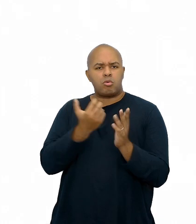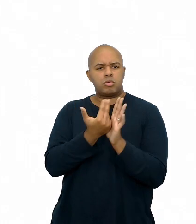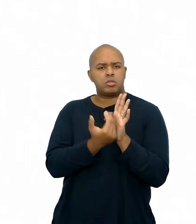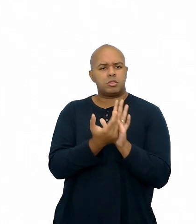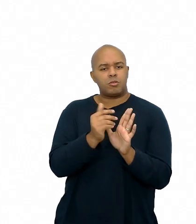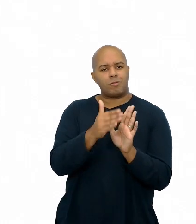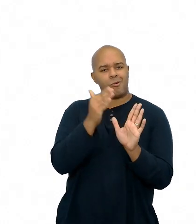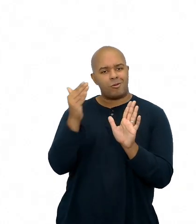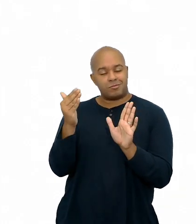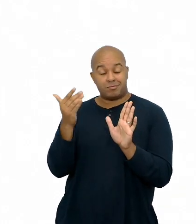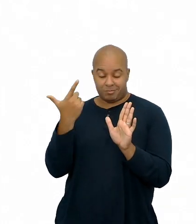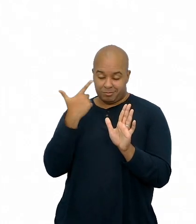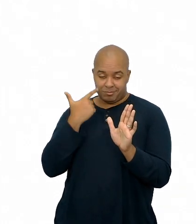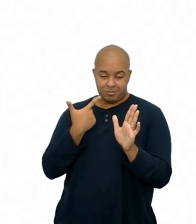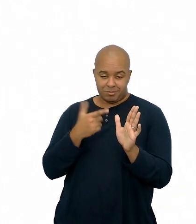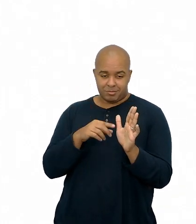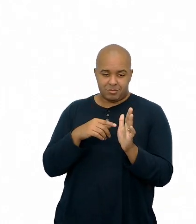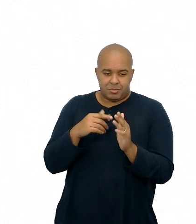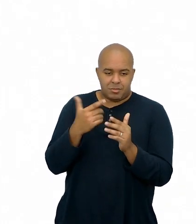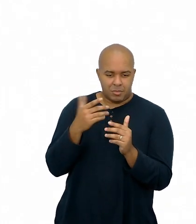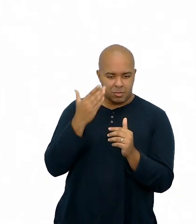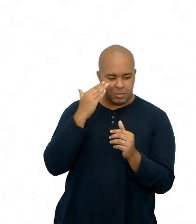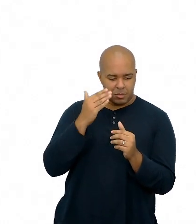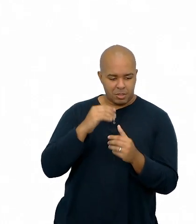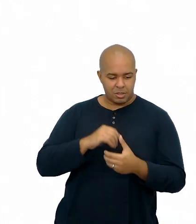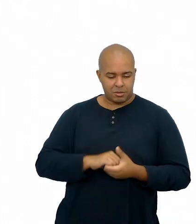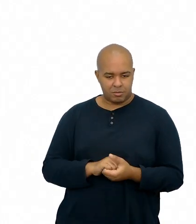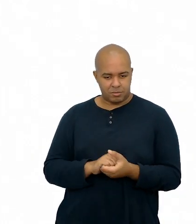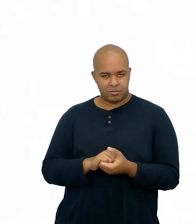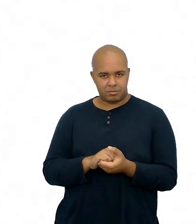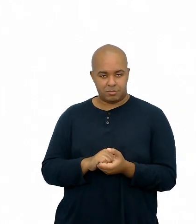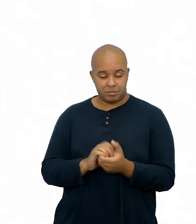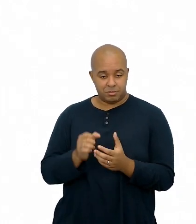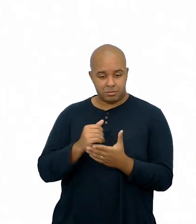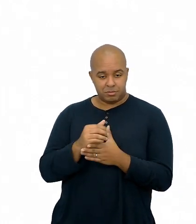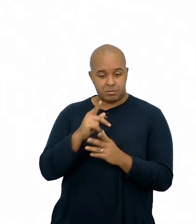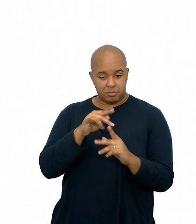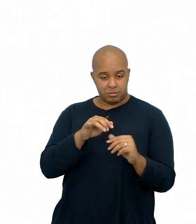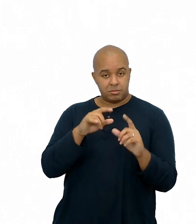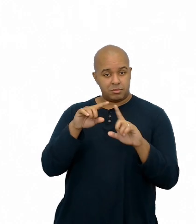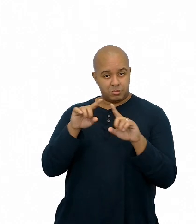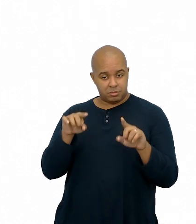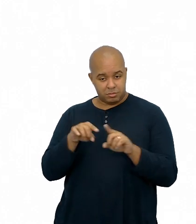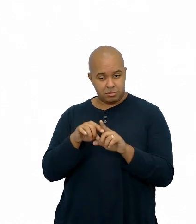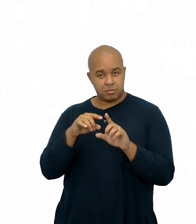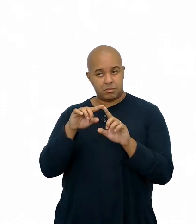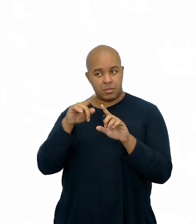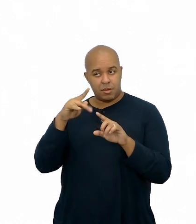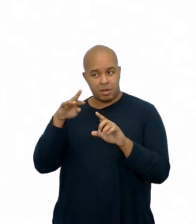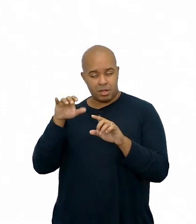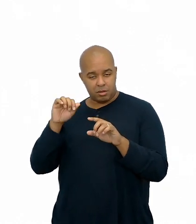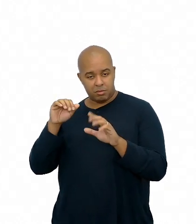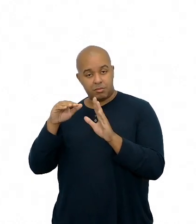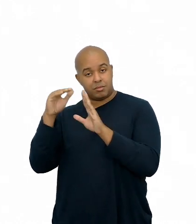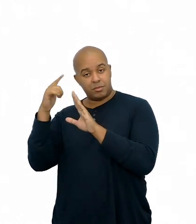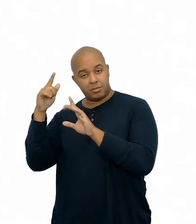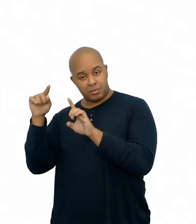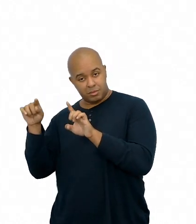logo após. Então, no item B aqui, eu posso começar também com paralelogramo, triângulo,